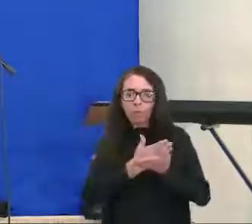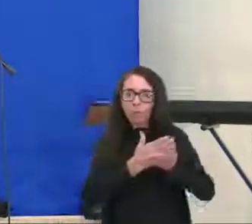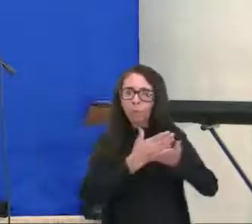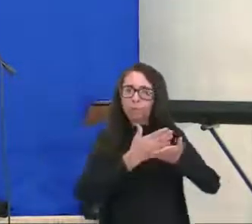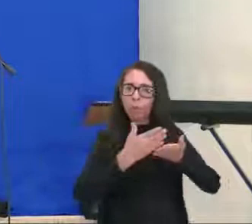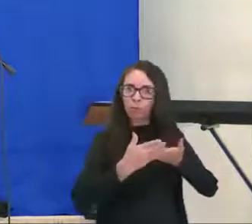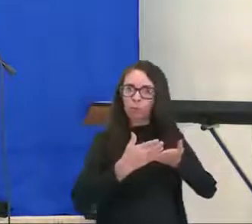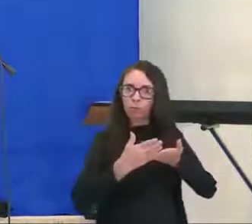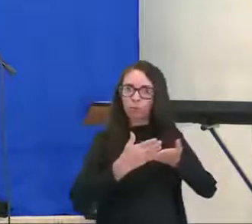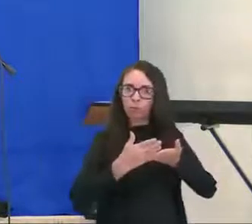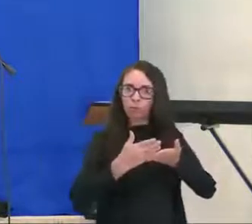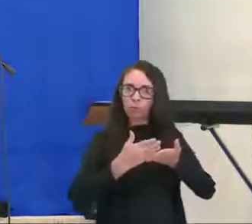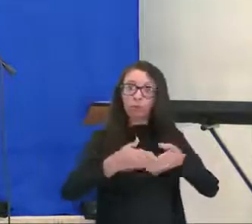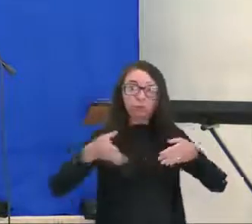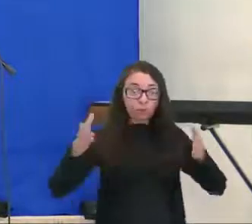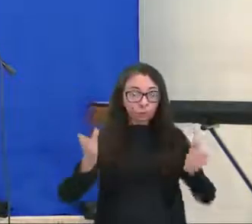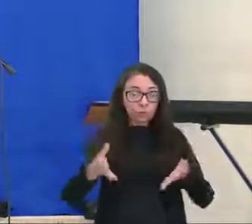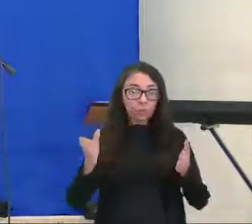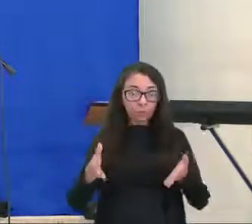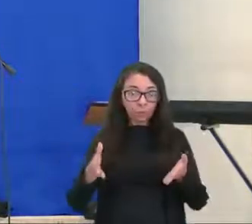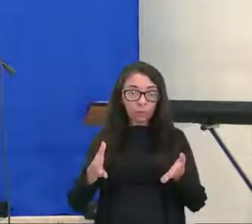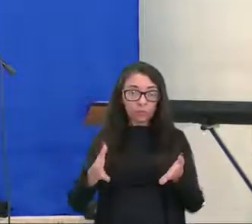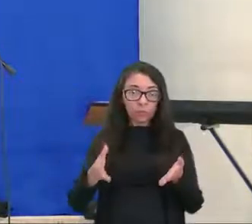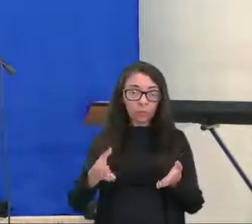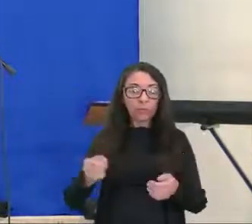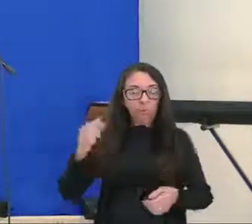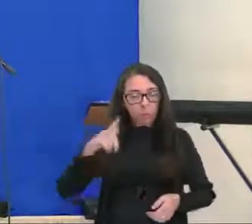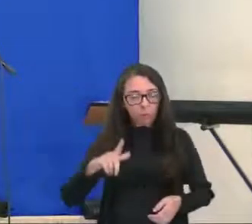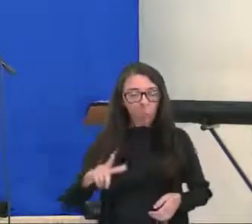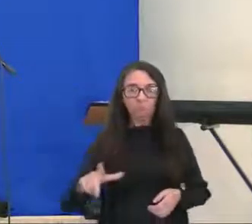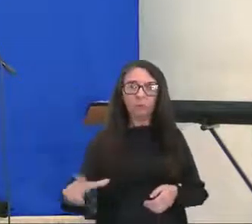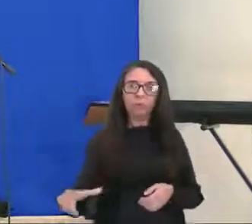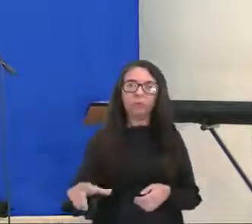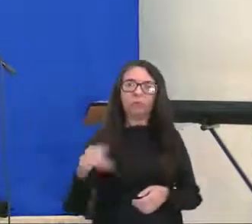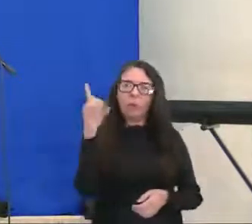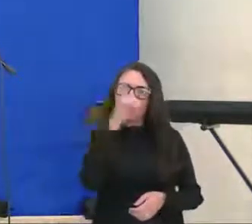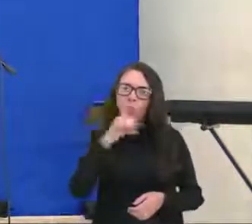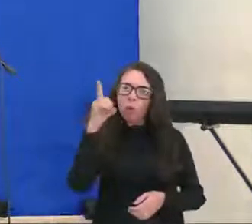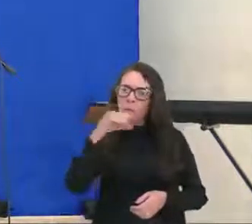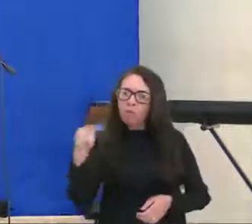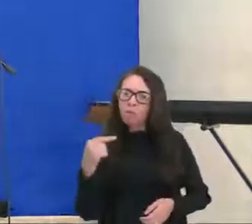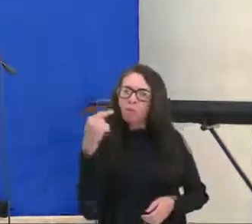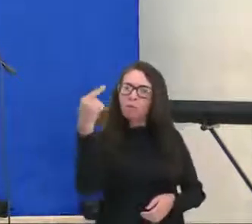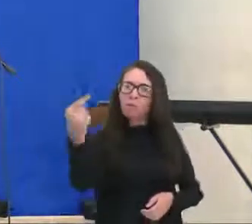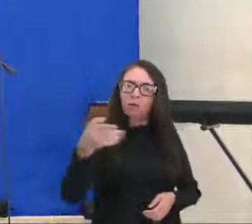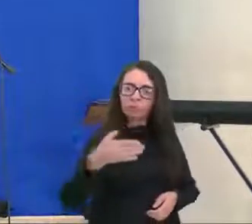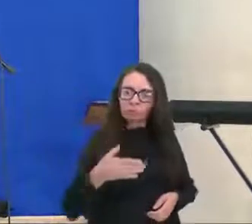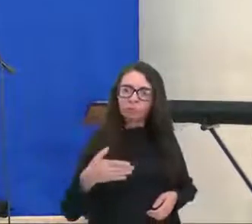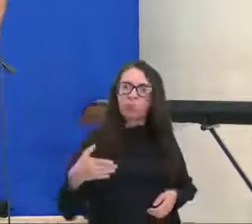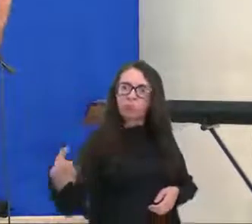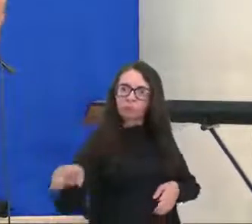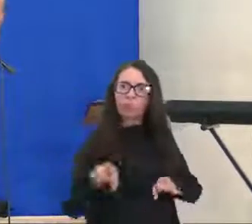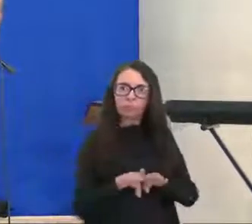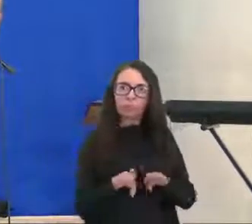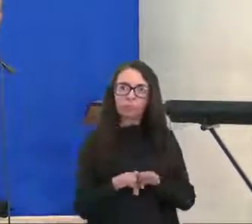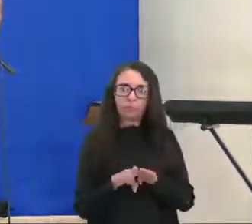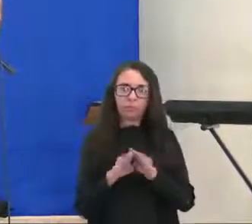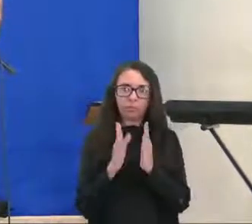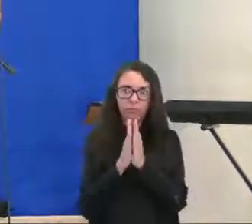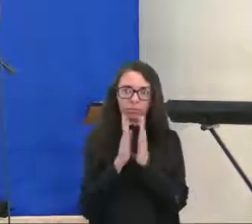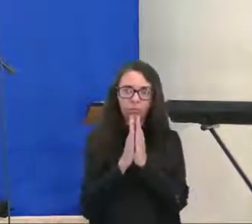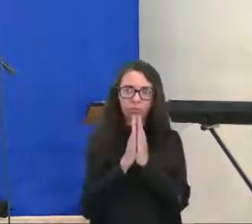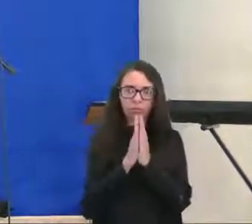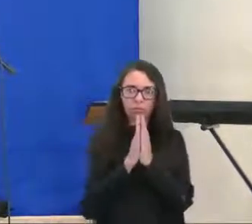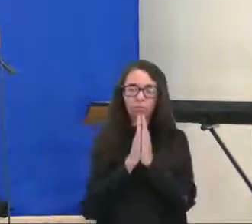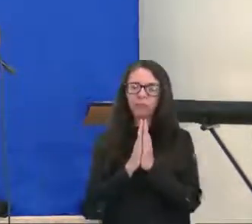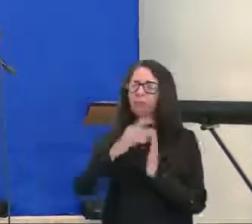governe, tanto aos ouvintes quanto a mim aqui. Amém? Oremos todos. Senhor, nosso Deus, nosso Pai, em nome do Teu Filho